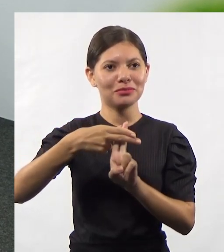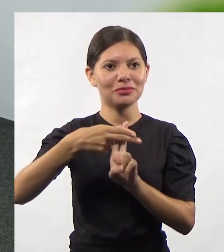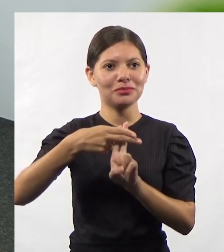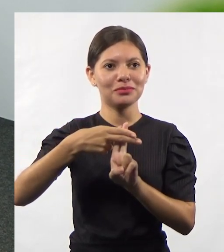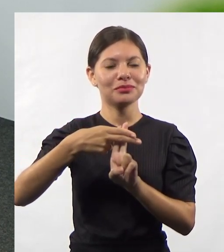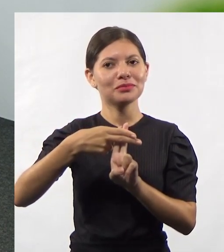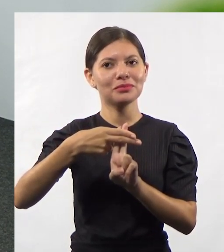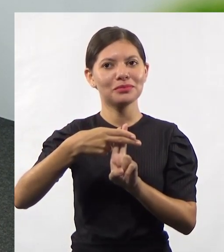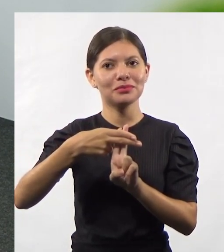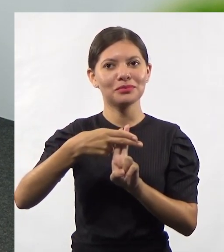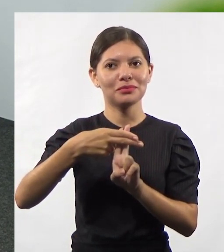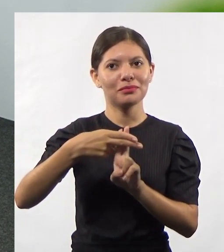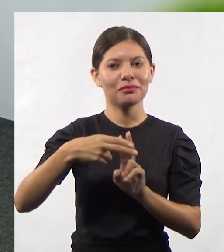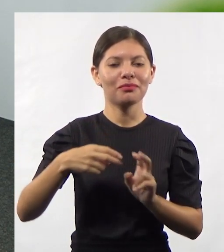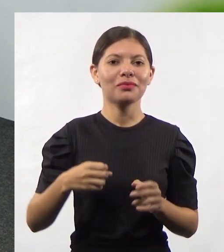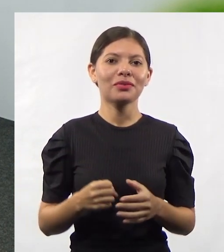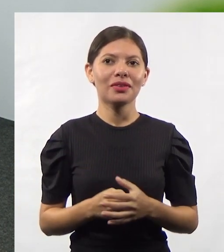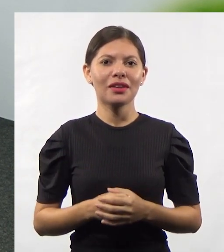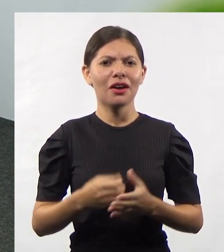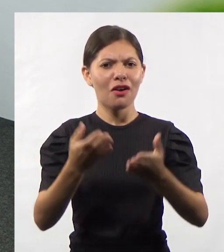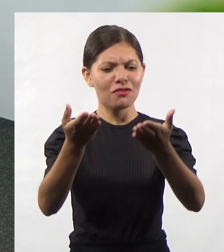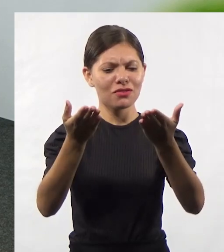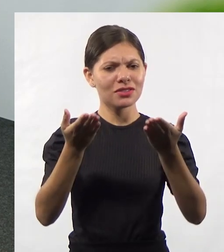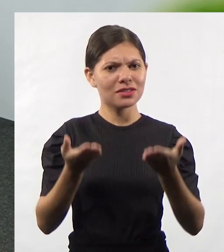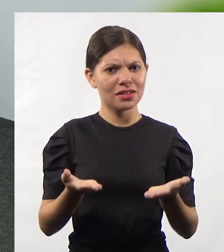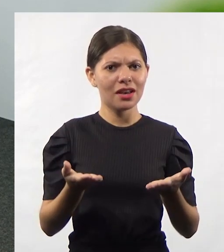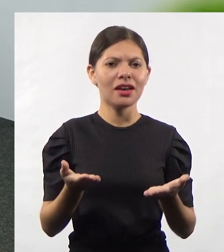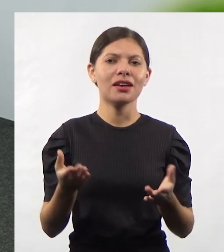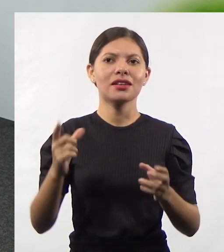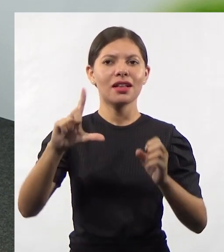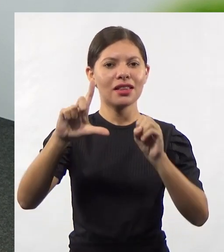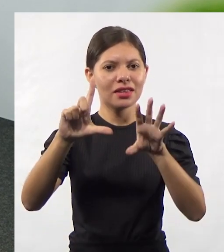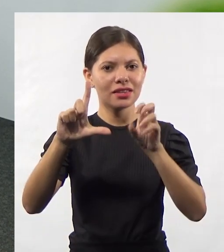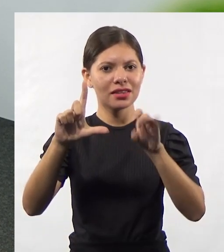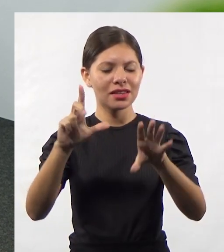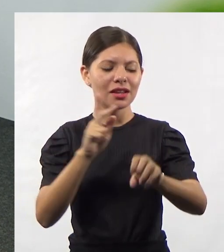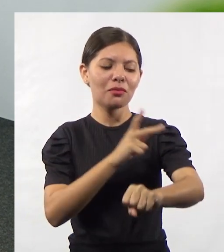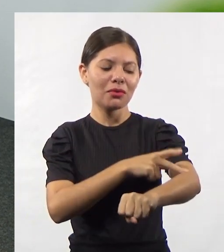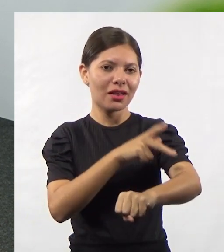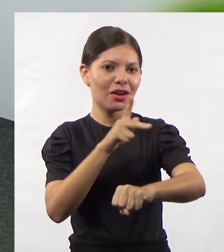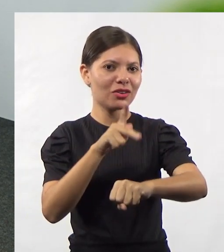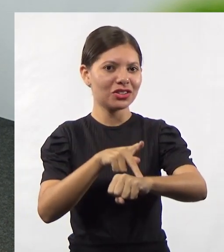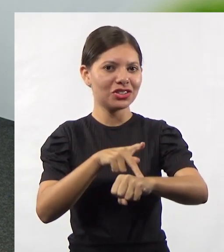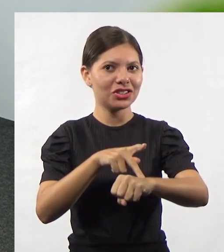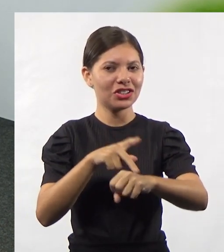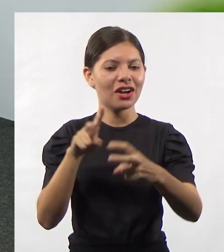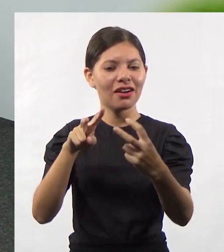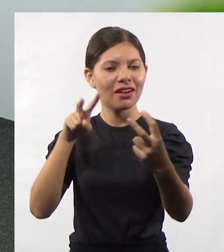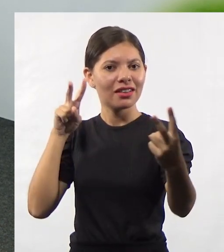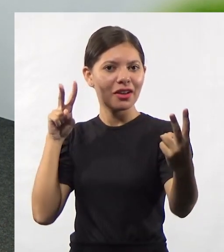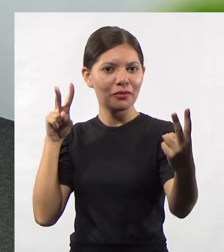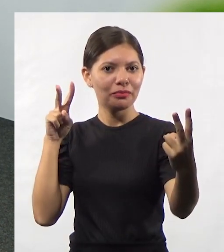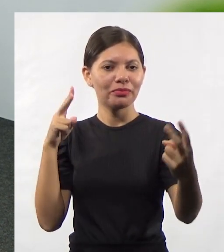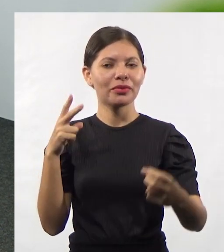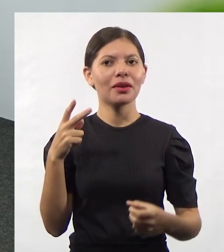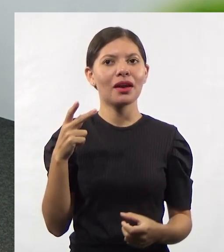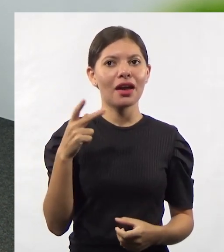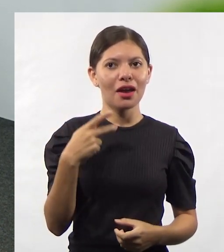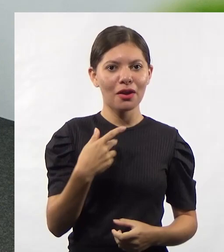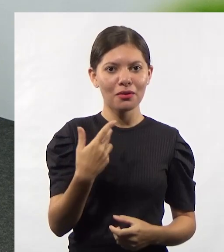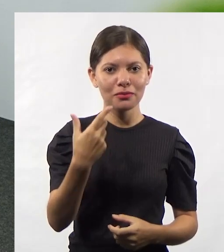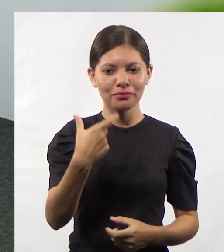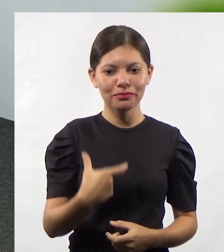IFRO, Campus Porto Velho, Zona Norte. Você está na licenciatura em Pedagogia EAD e eu sou a